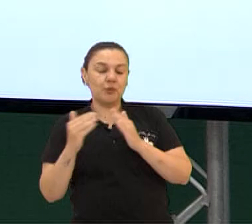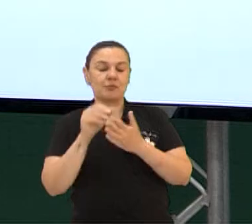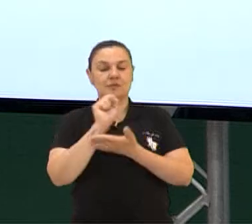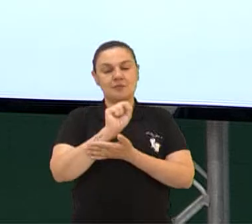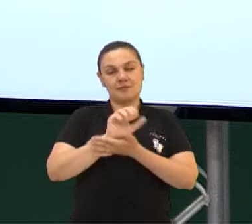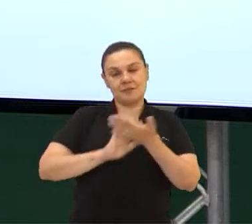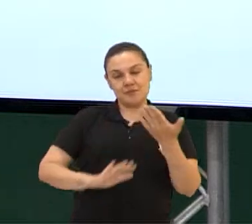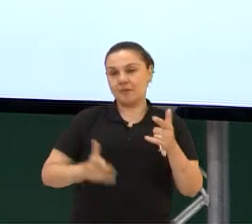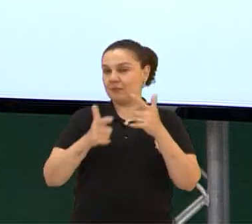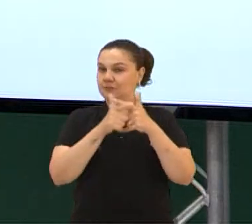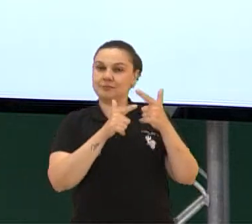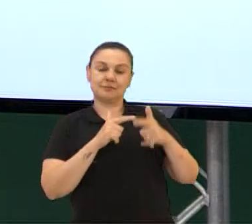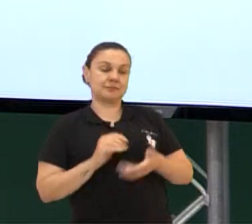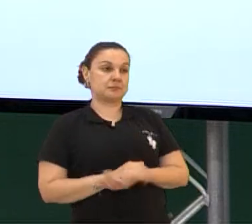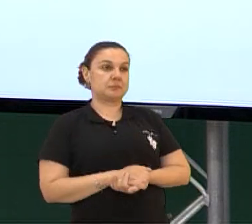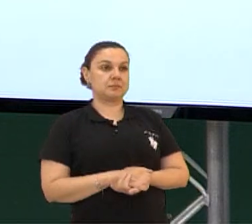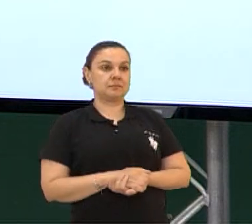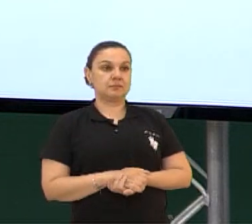sem problema nenhum.